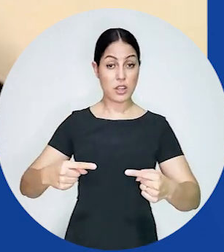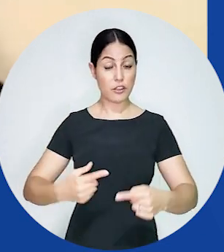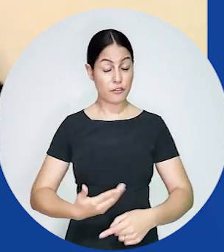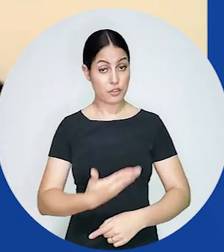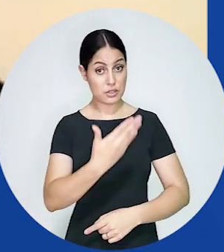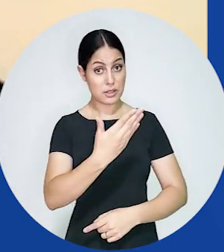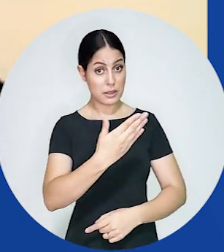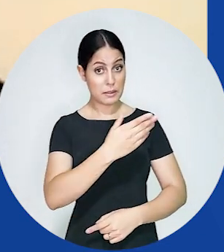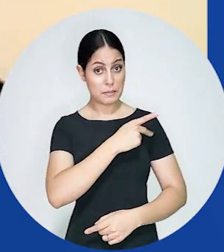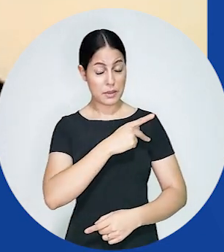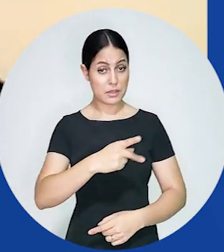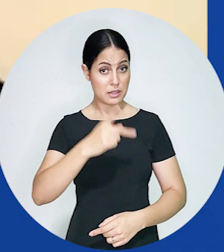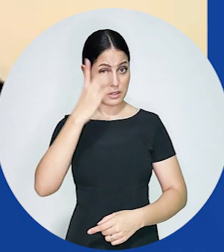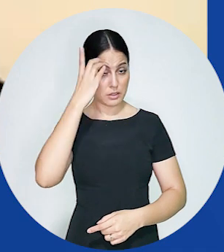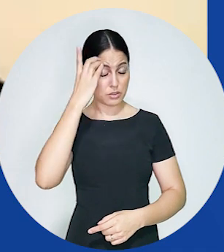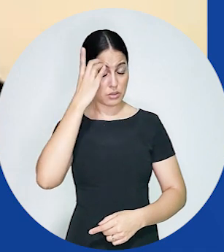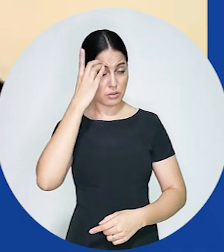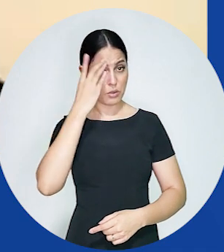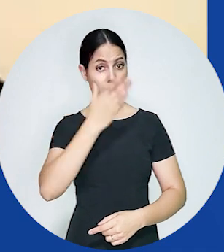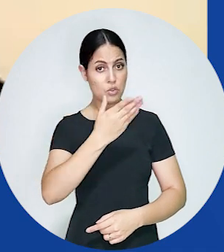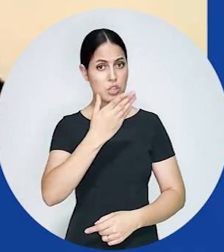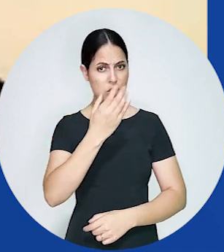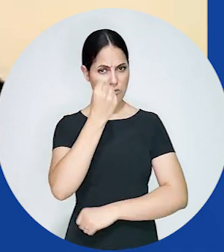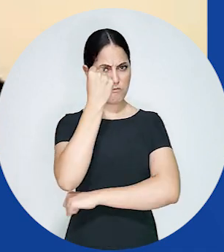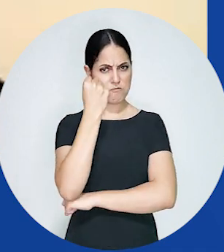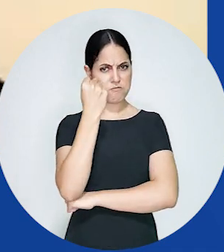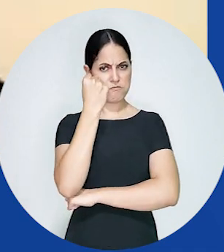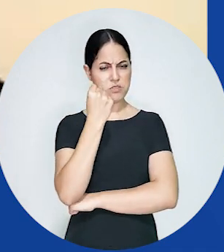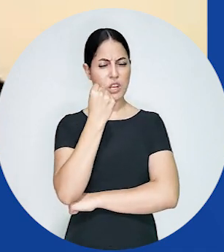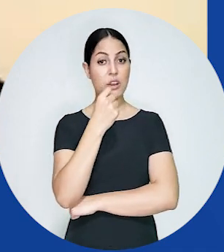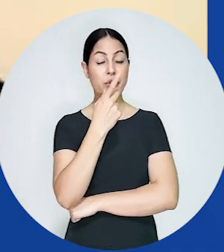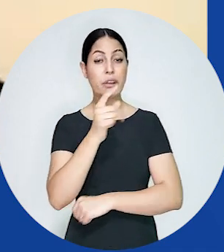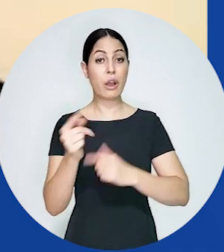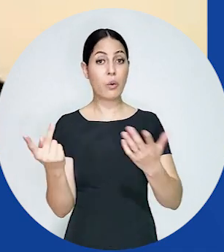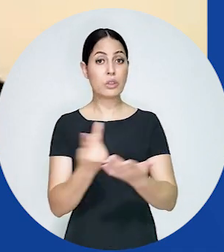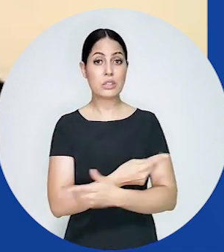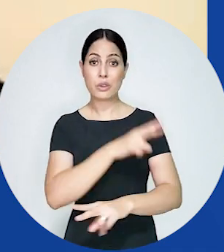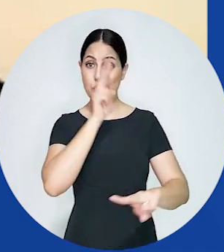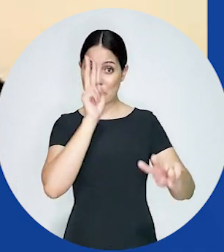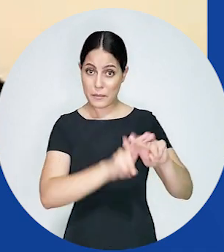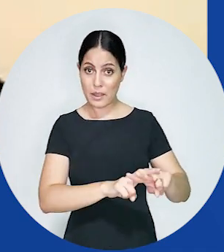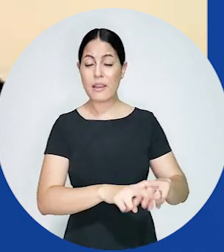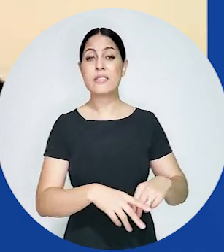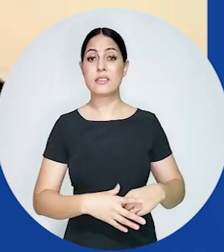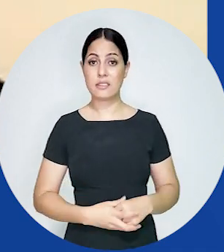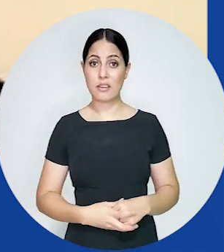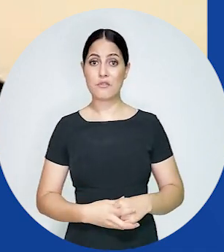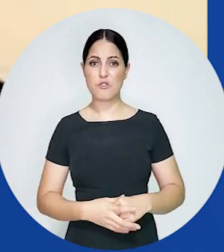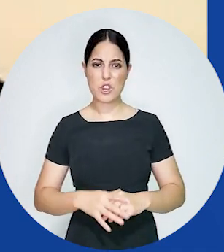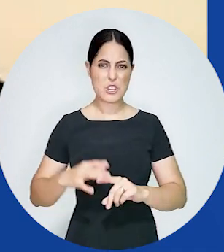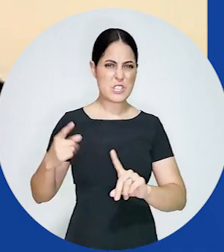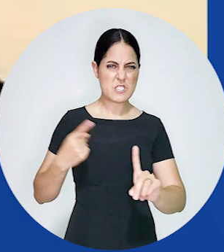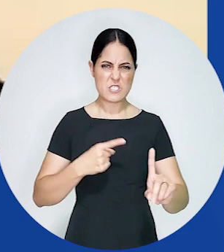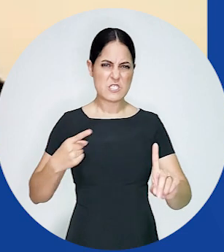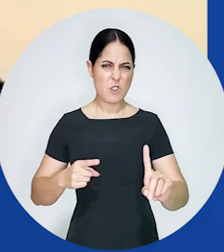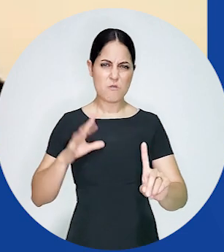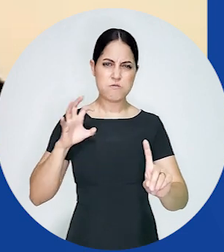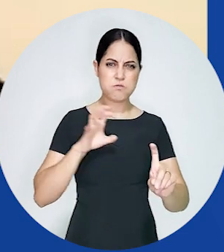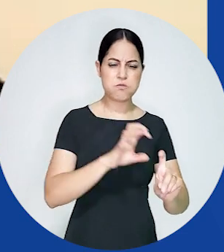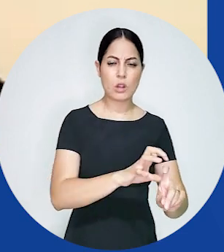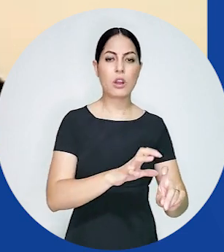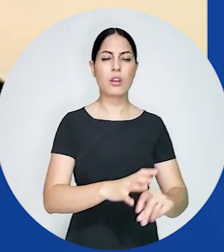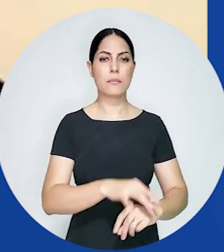presidenta Dilma Rousseff resistiu bravamente à ditadura militar e, por isso, foi presa, foi